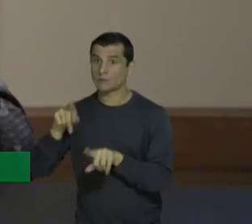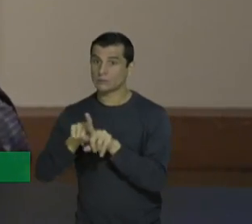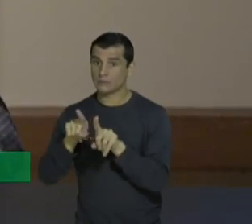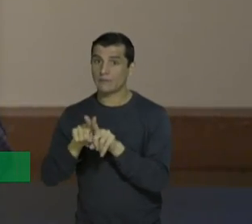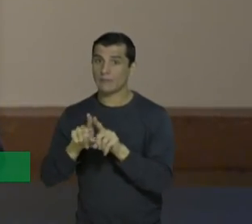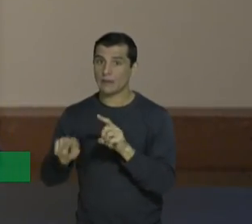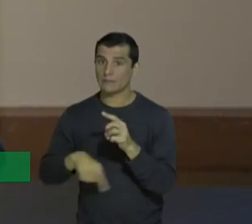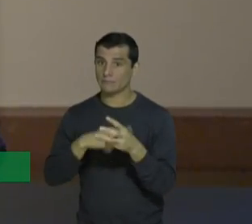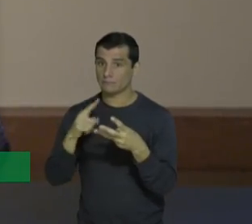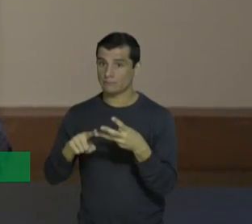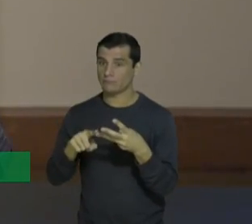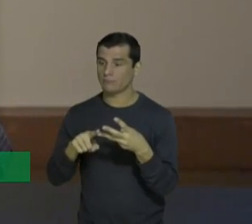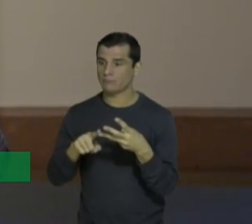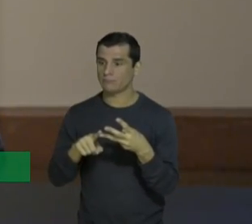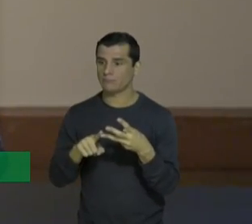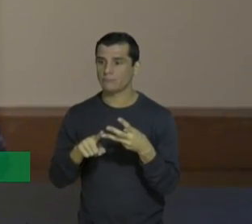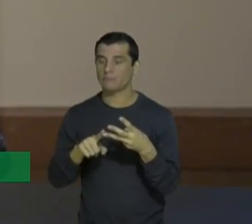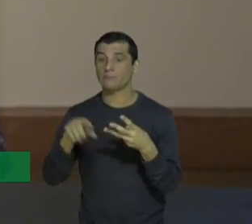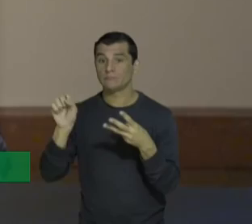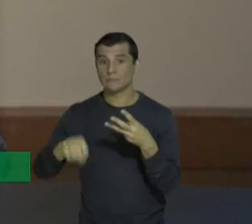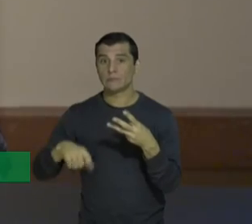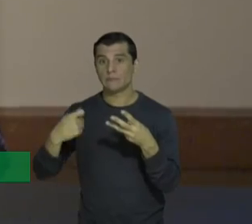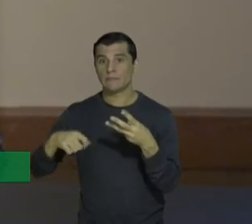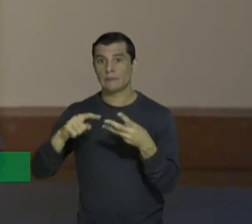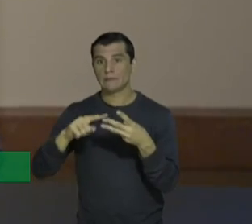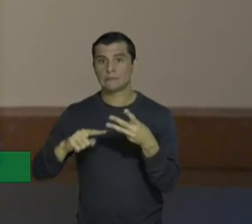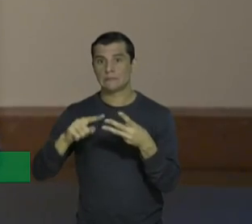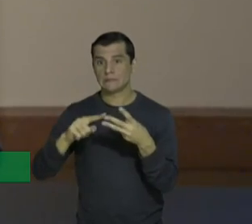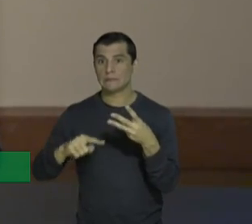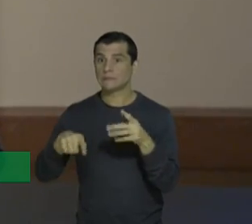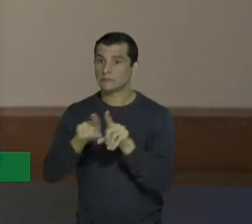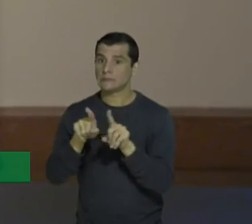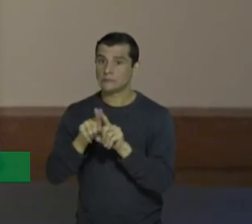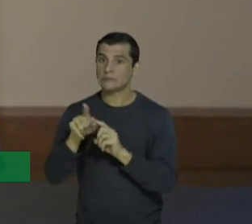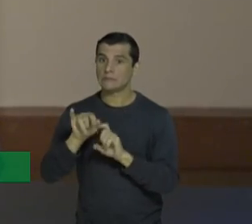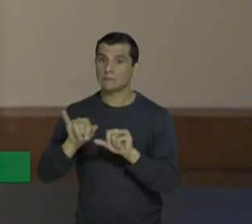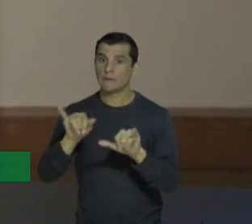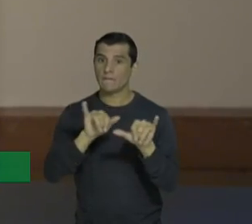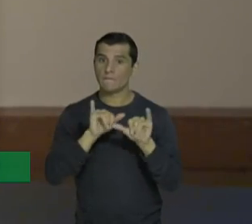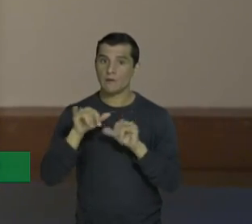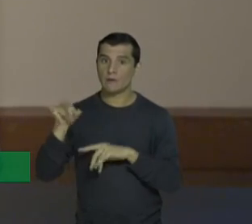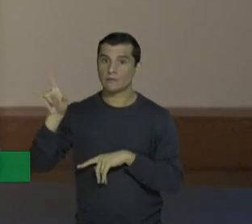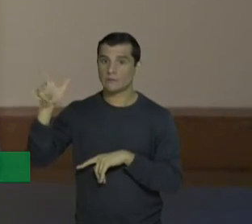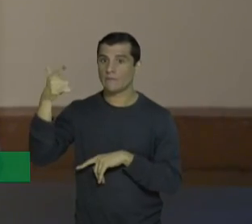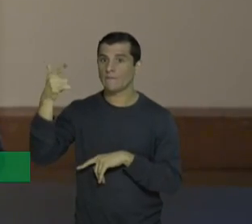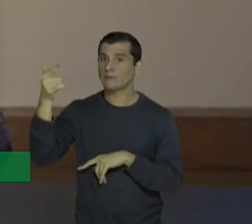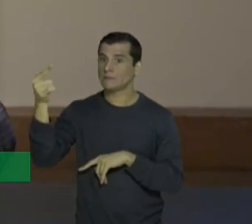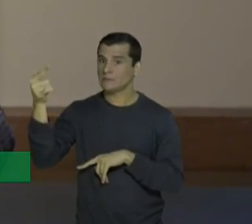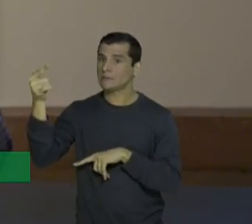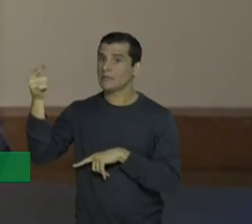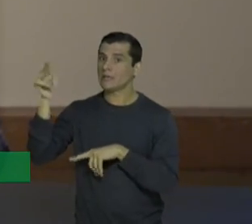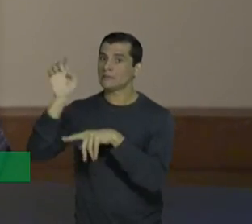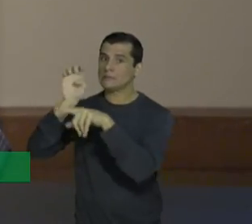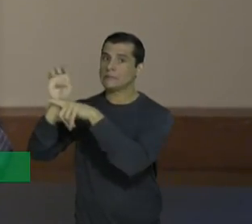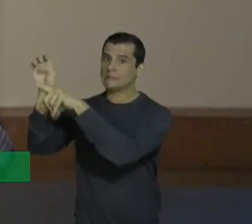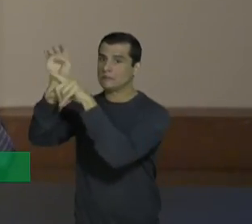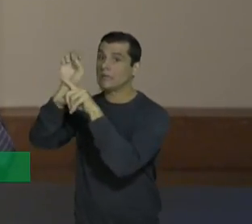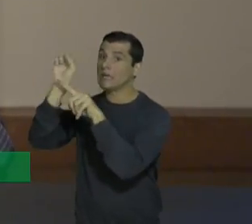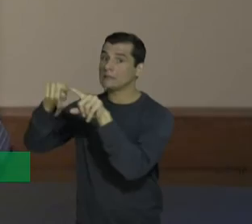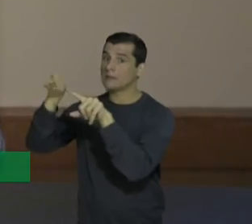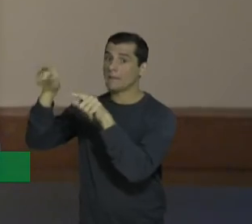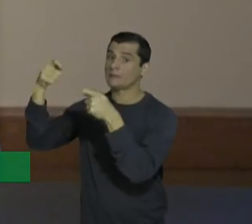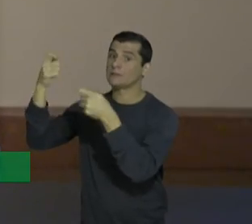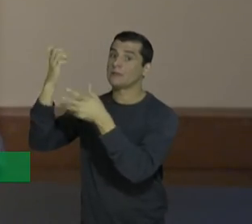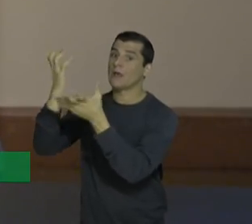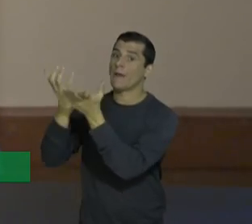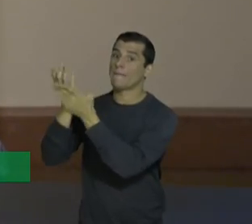esses outros dois pilares sim precisam ser ratificados por todos os 27 estados membros né em seus parlamentos nacionais